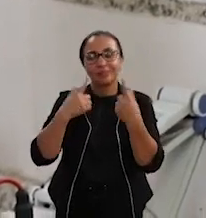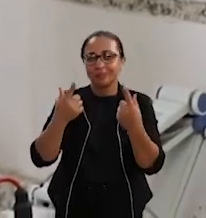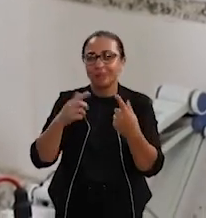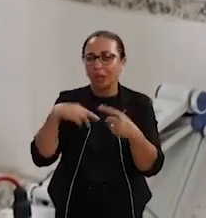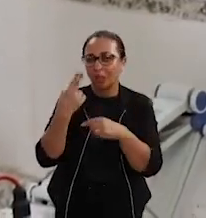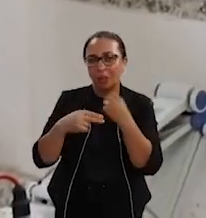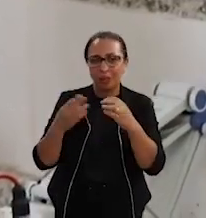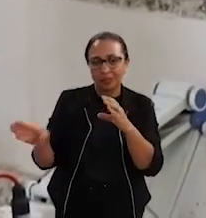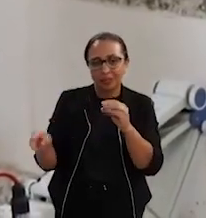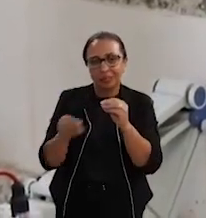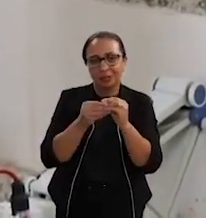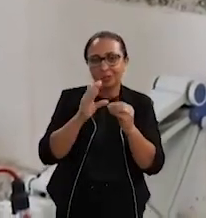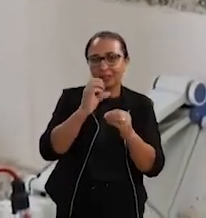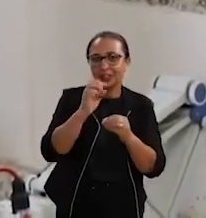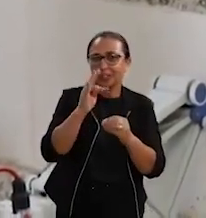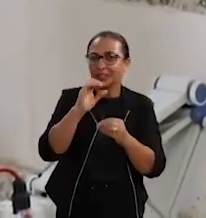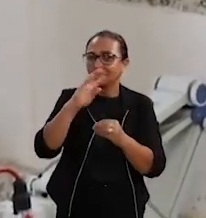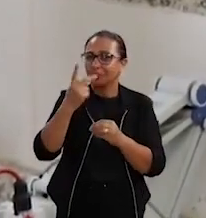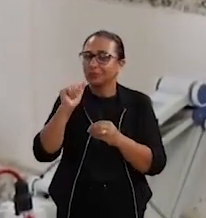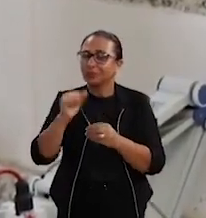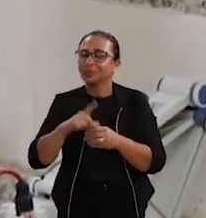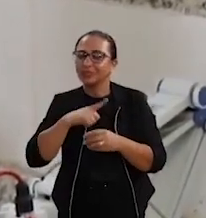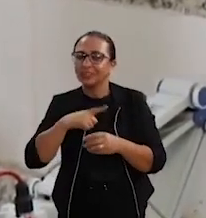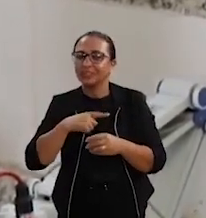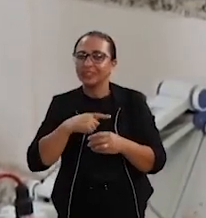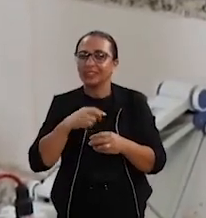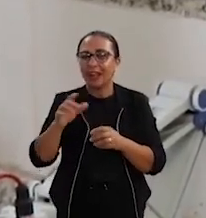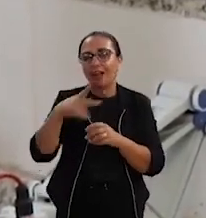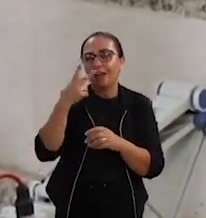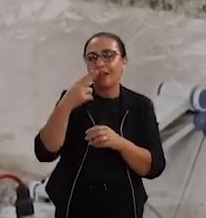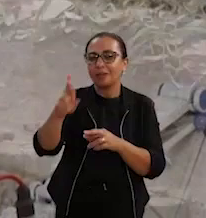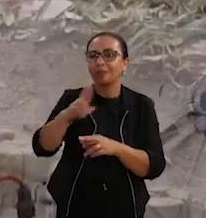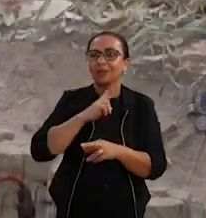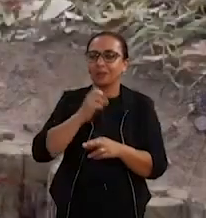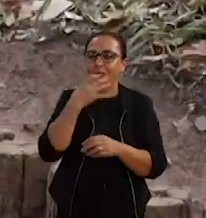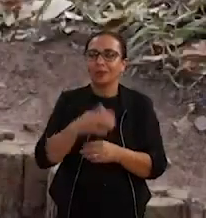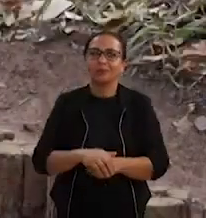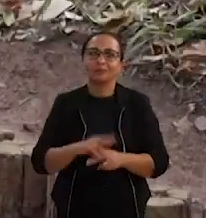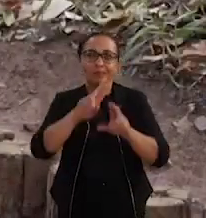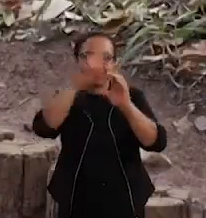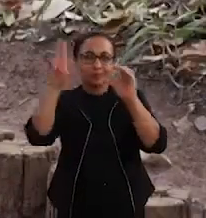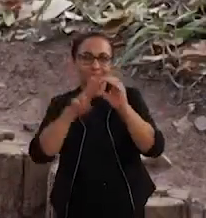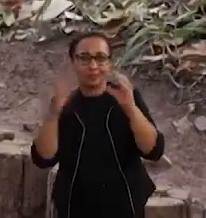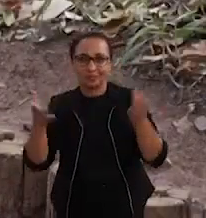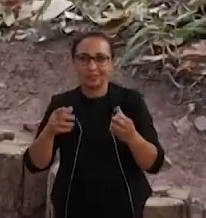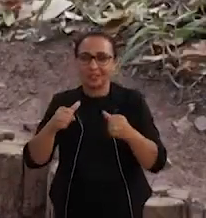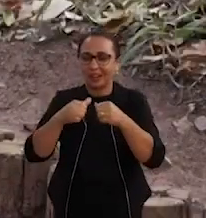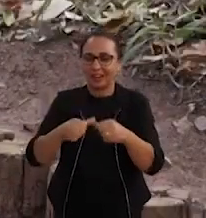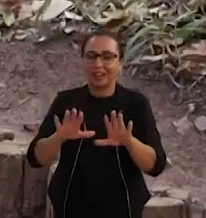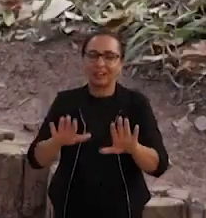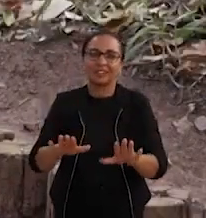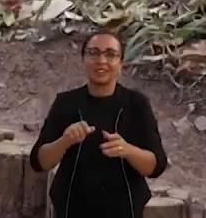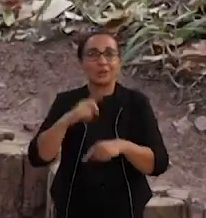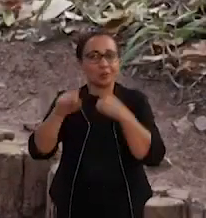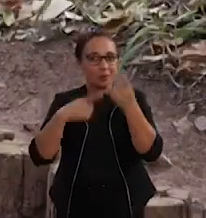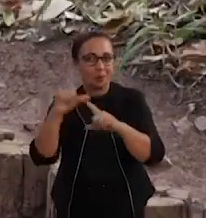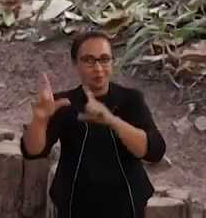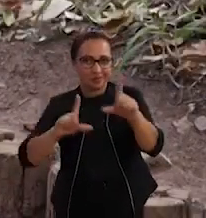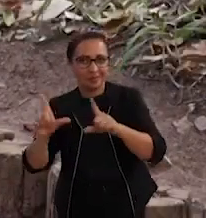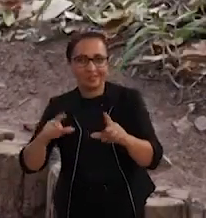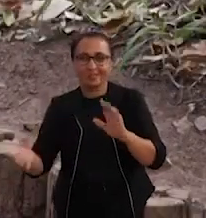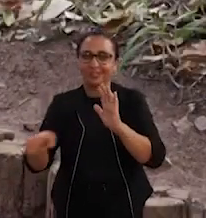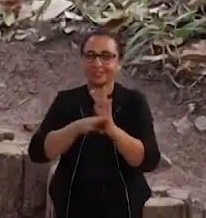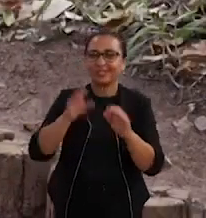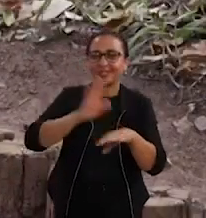hortaliça. Então, como a gente introduziu no ketchup, a gente está tendo esse feedback positivo. E o Universciência de hoje fica por aqui.